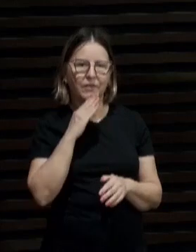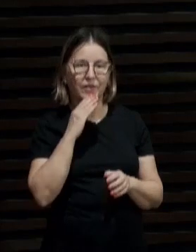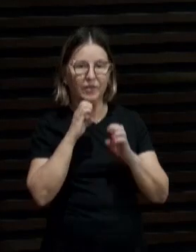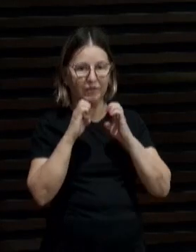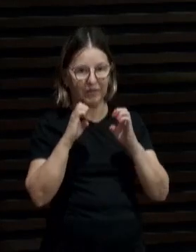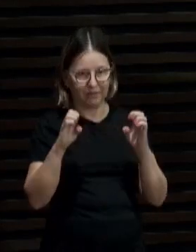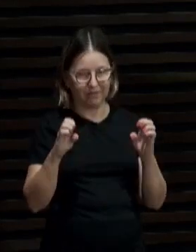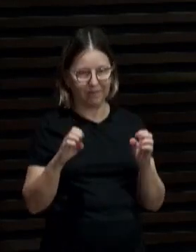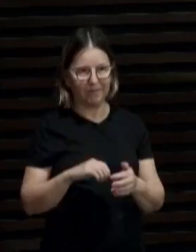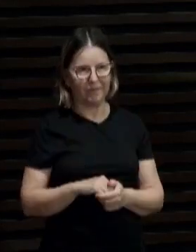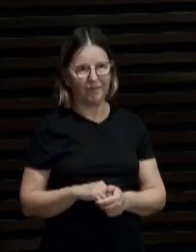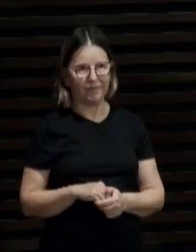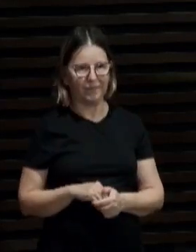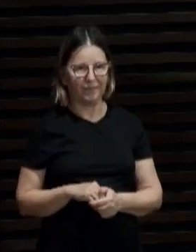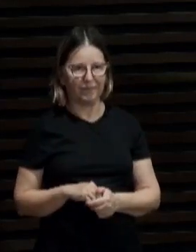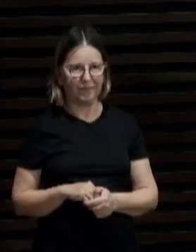discipulada, né?